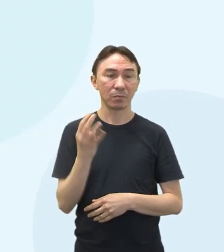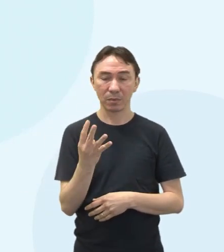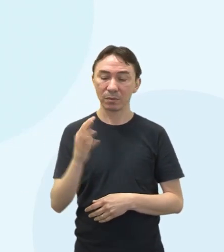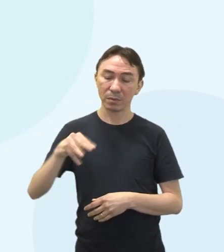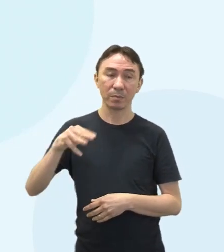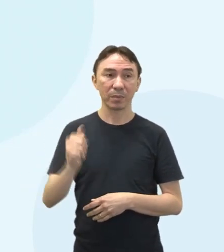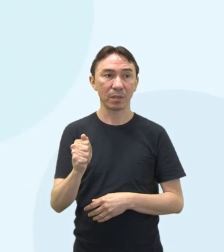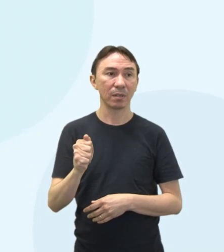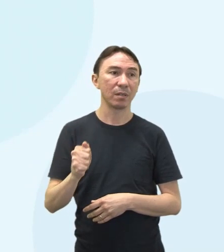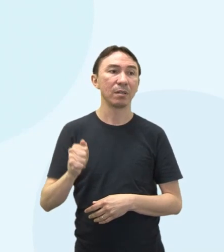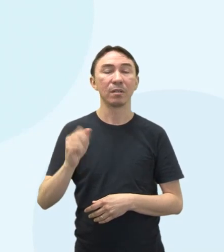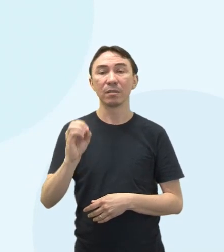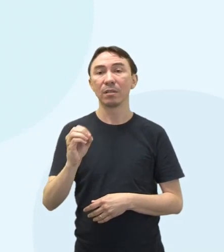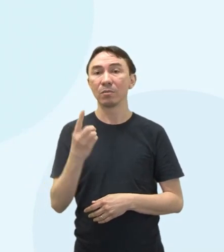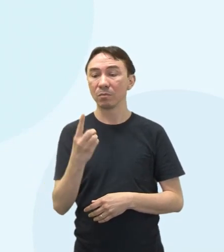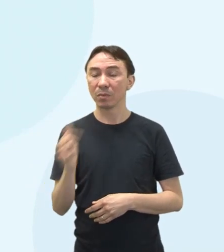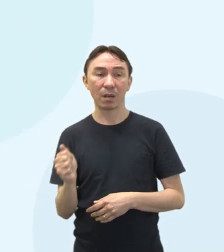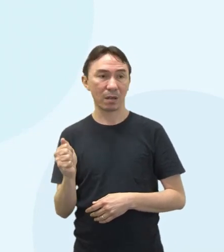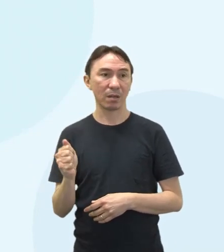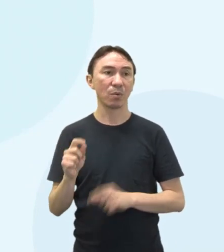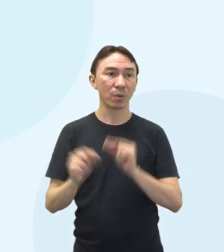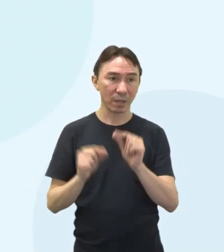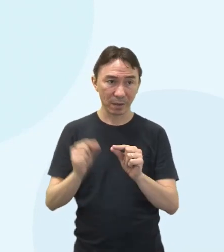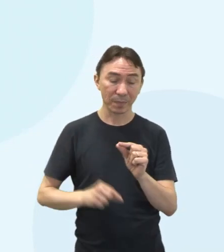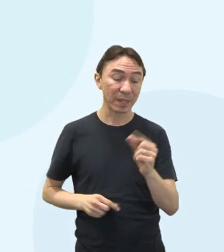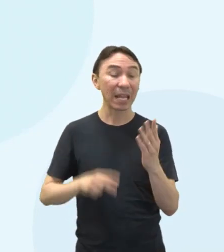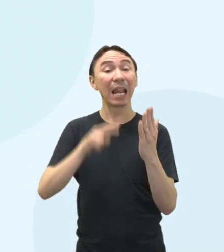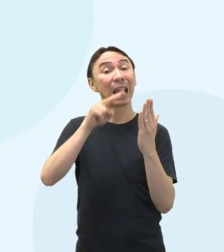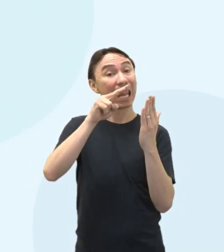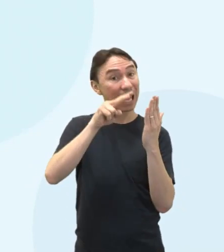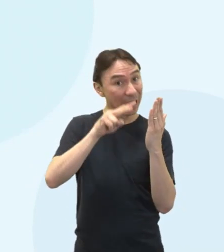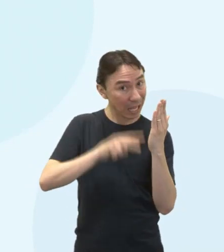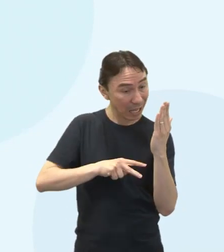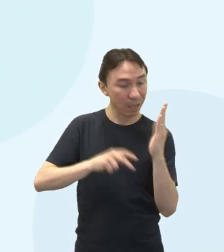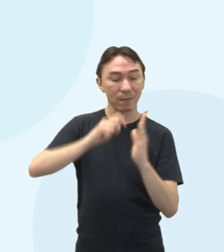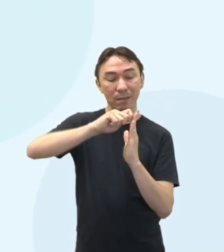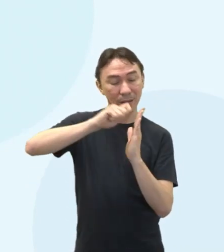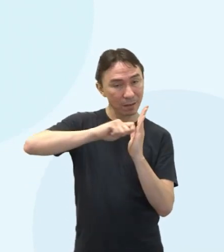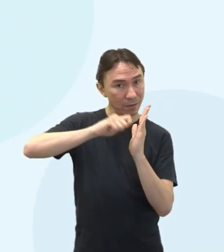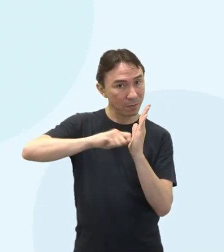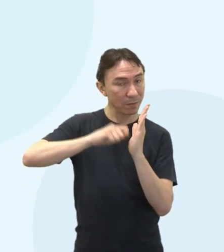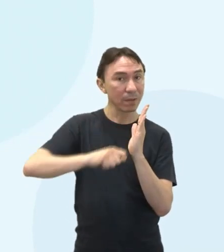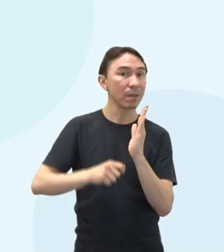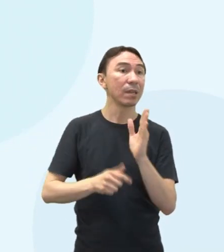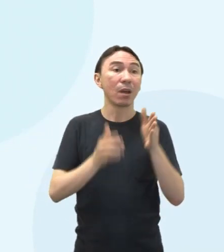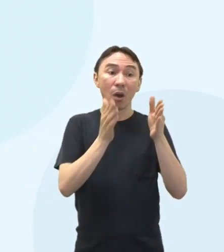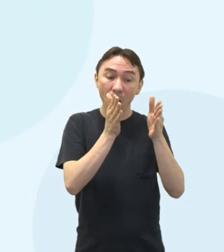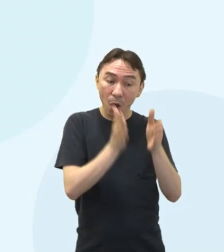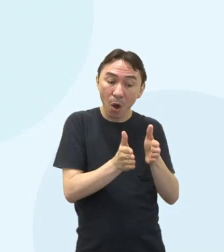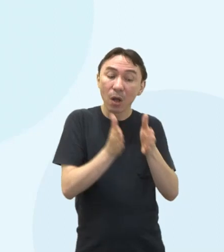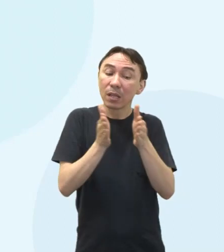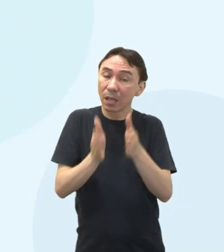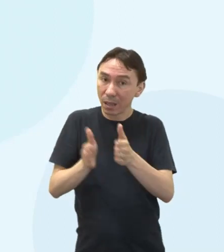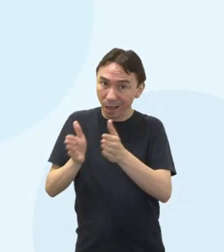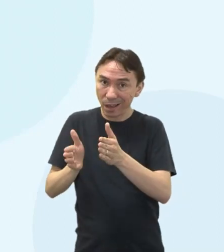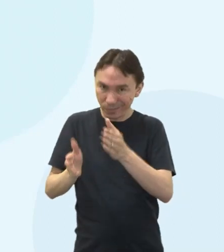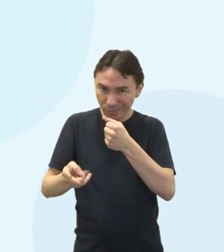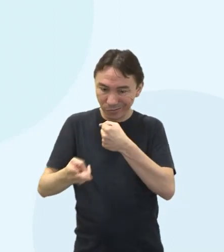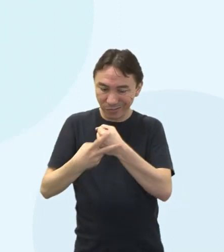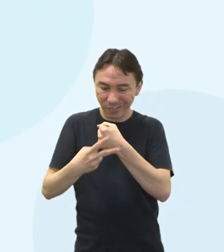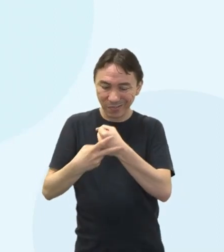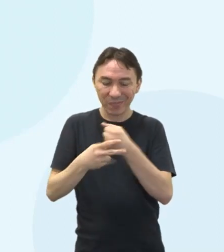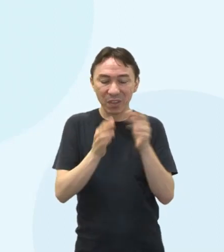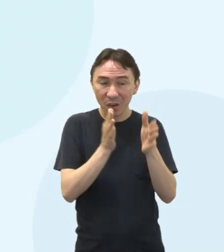né que trata de ler e escrever e ordenar tá gente se destacou aí o verbo ordenar